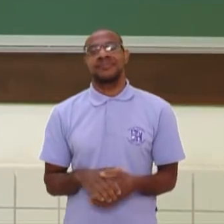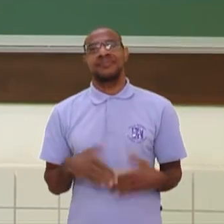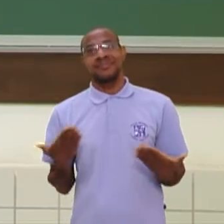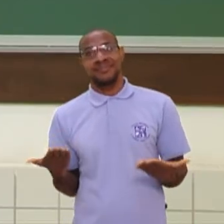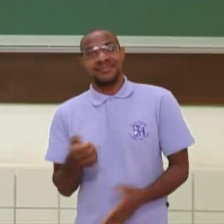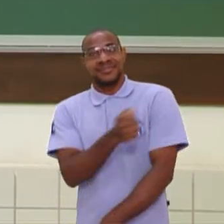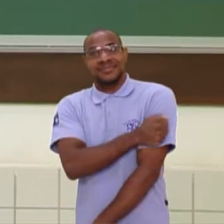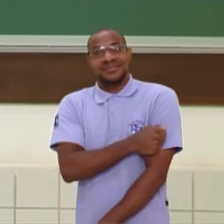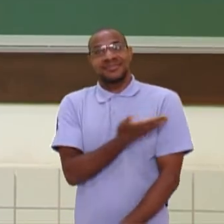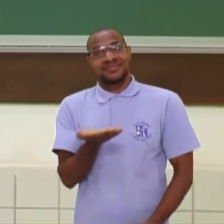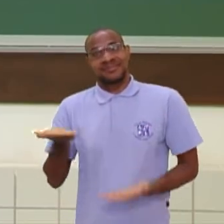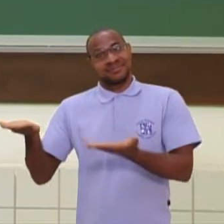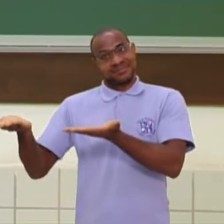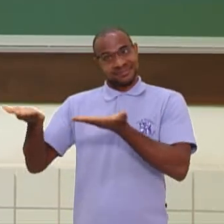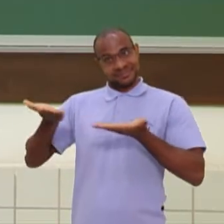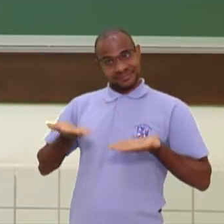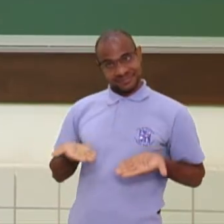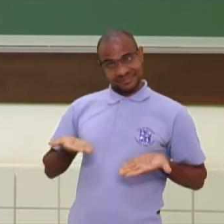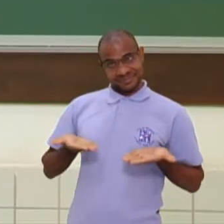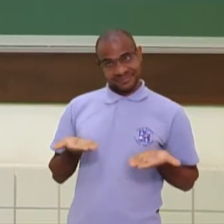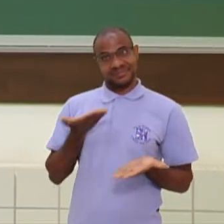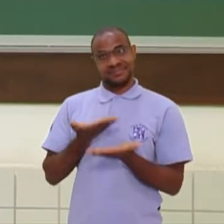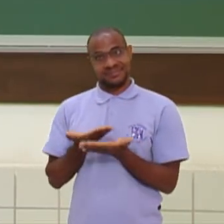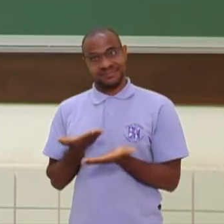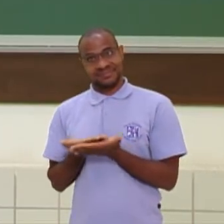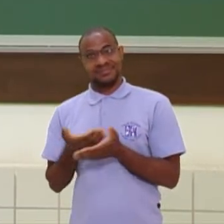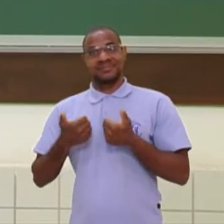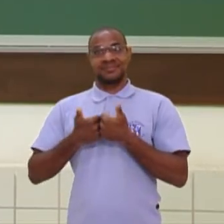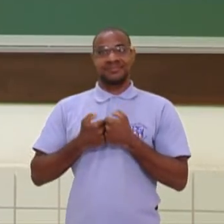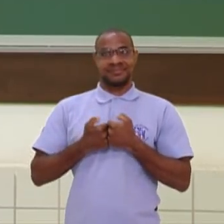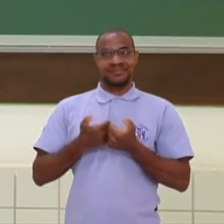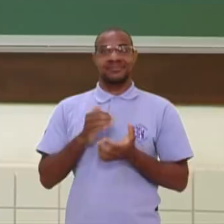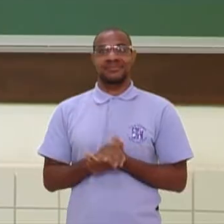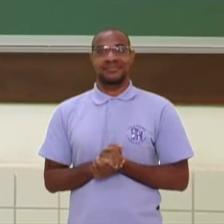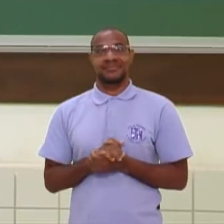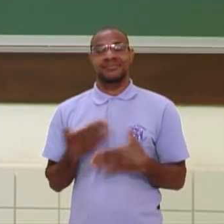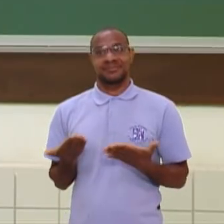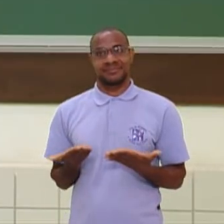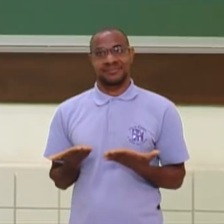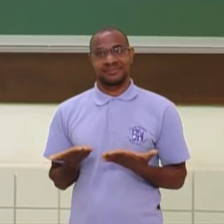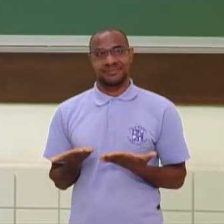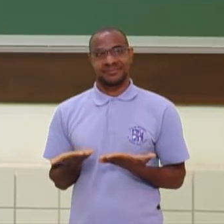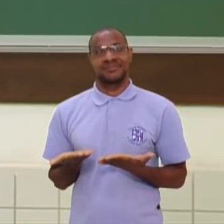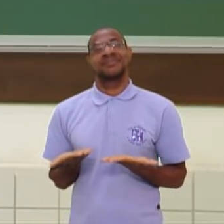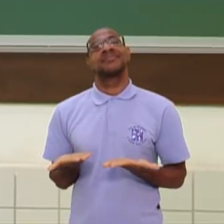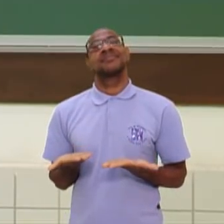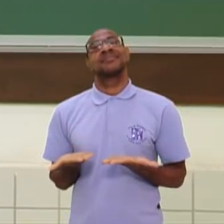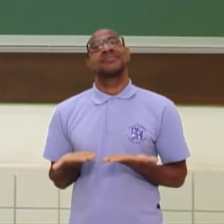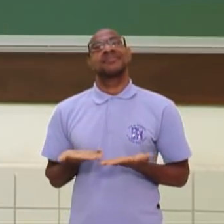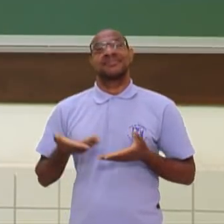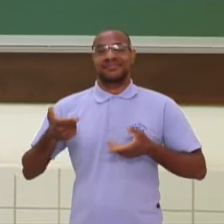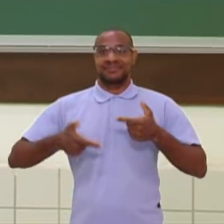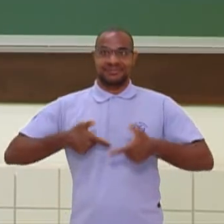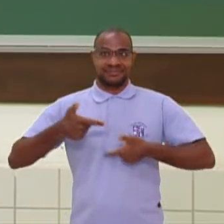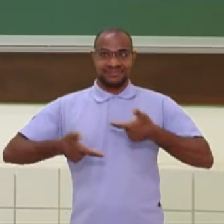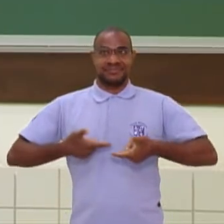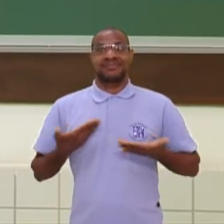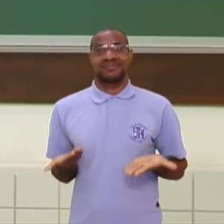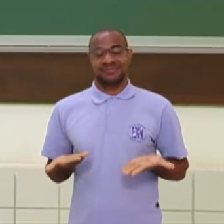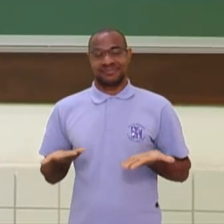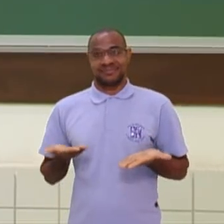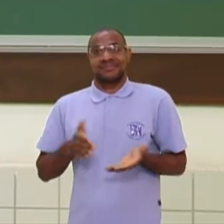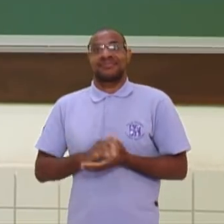Prezado aluno, seja muito bem-vindo para essa nossa aula de Física. Mais uma que eu aqui, Hugo Henrique, estarei trabalhando com vocês, sendo lá do